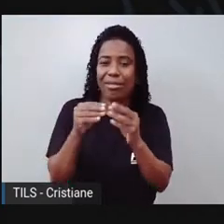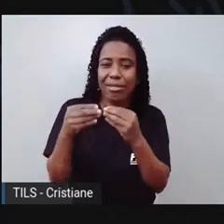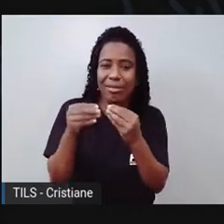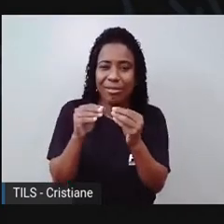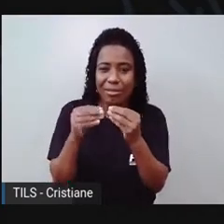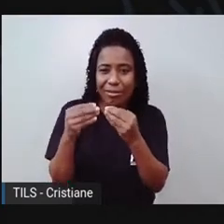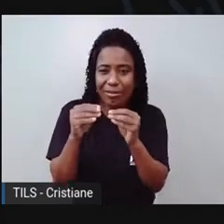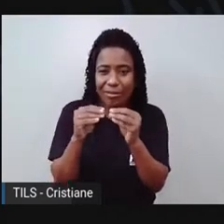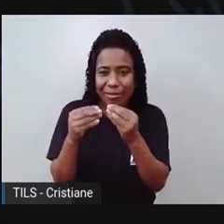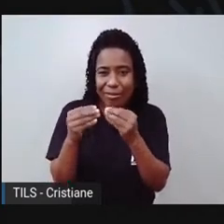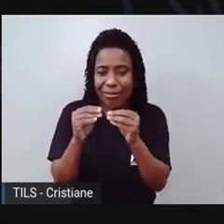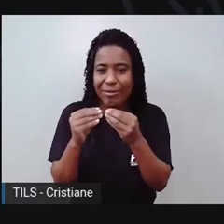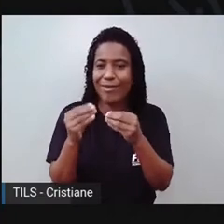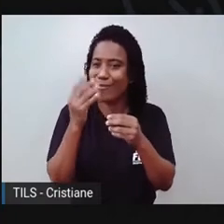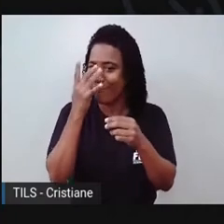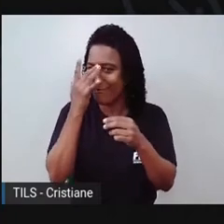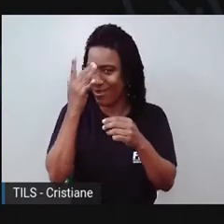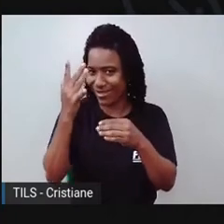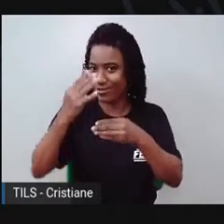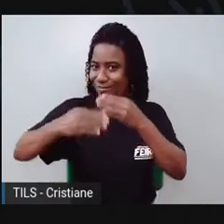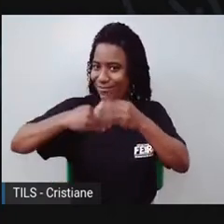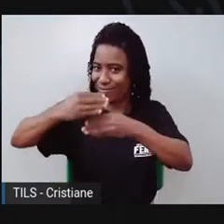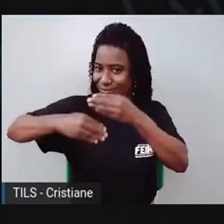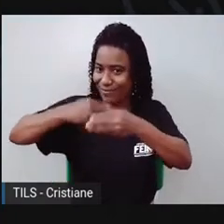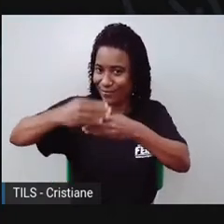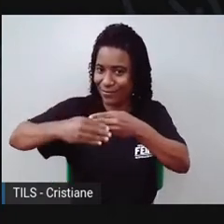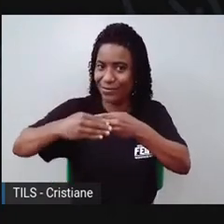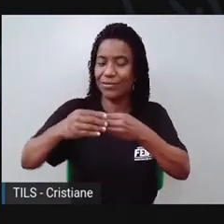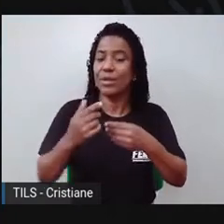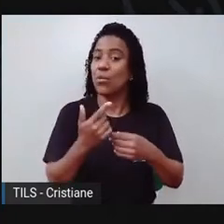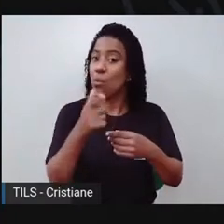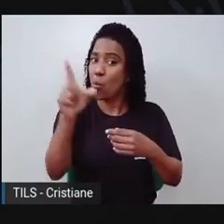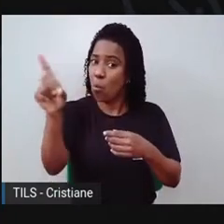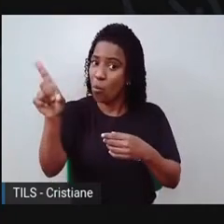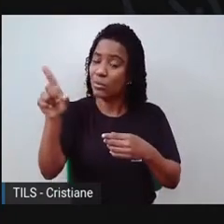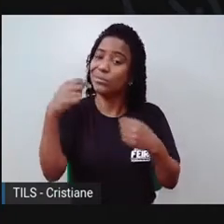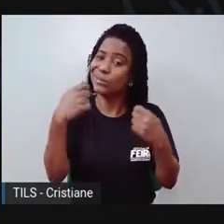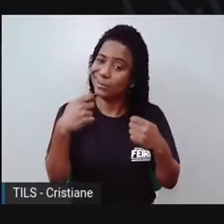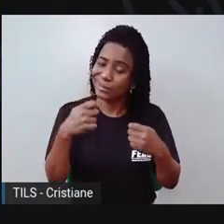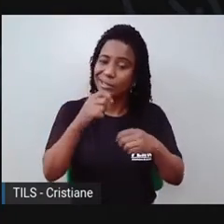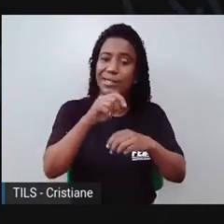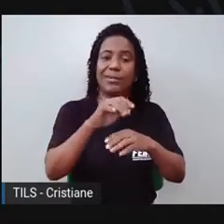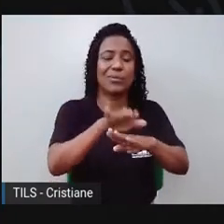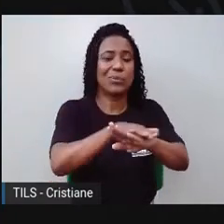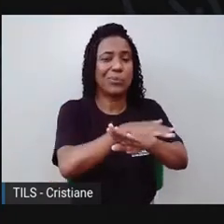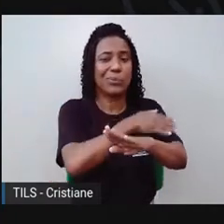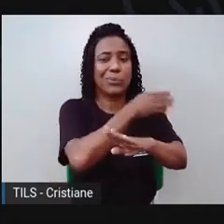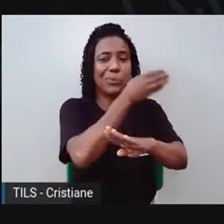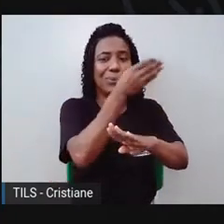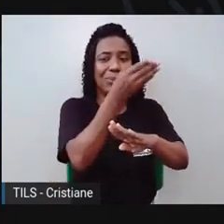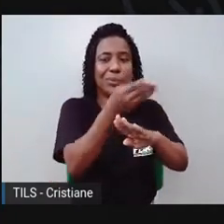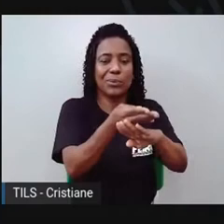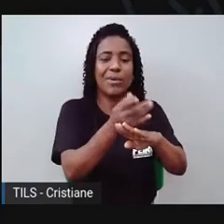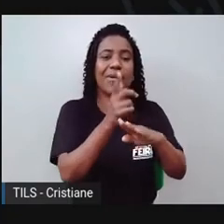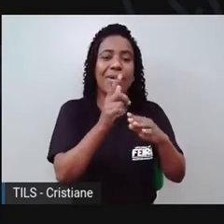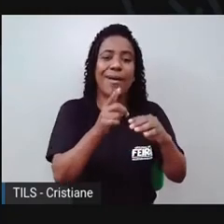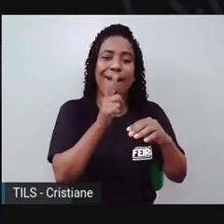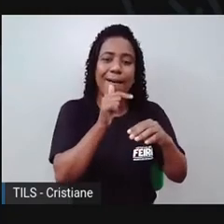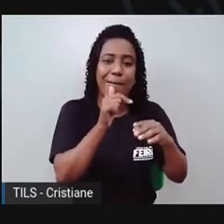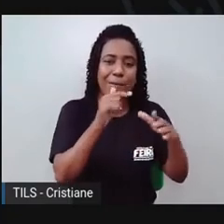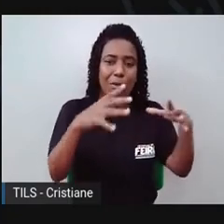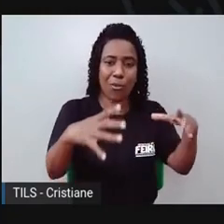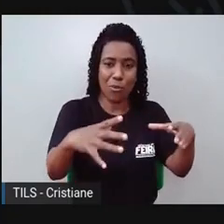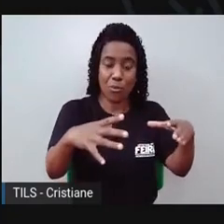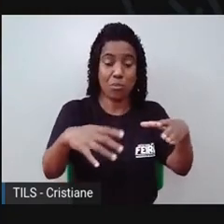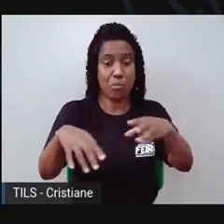sabe? O outro não. O outro precisa deixar de molho de um dia para o outro. Pica o papel, bota na água, numa bacia